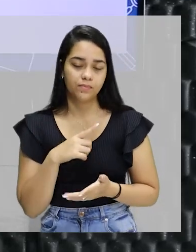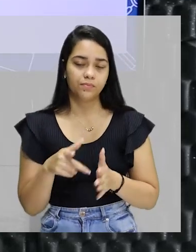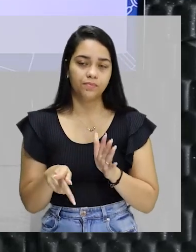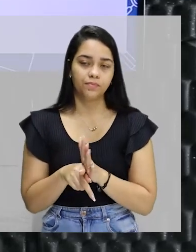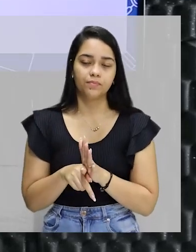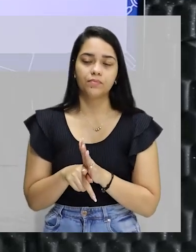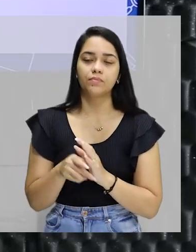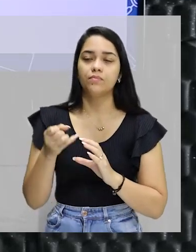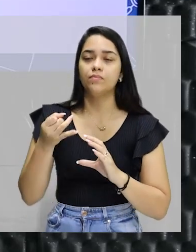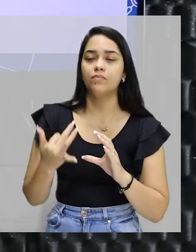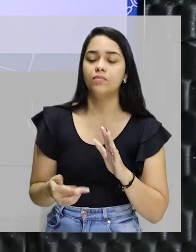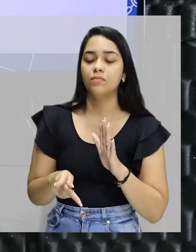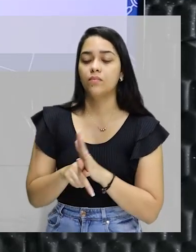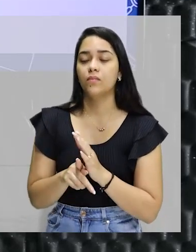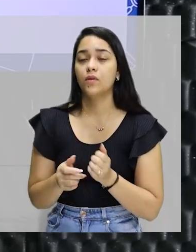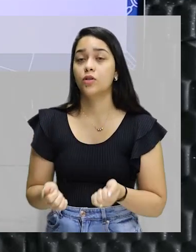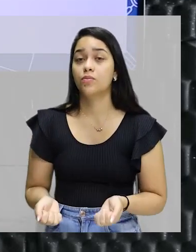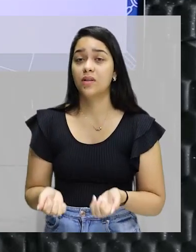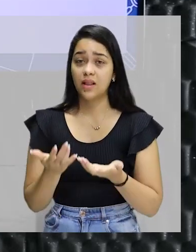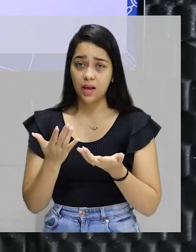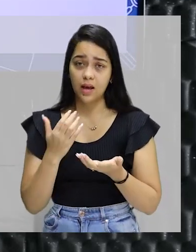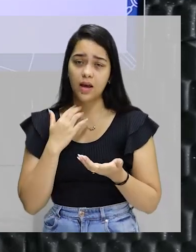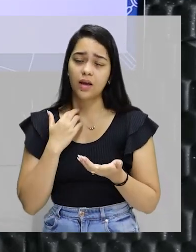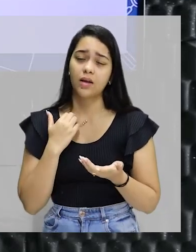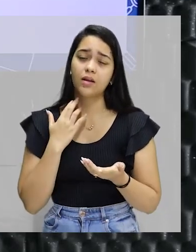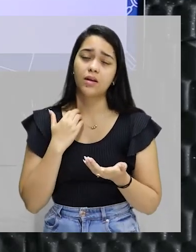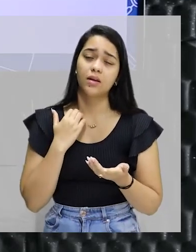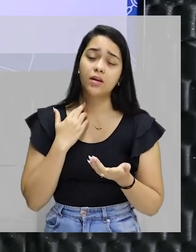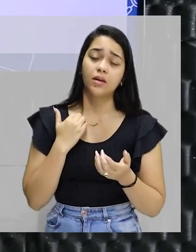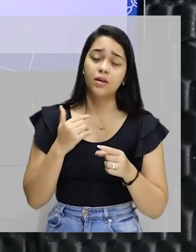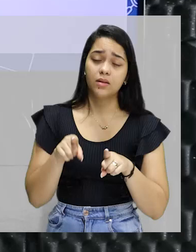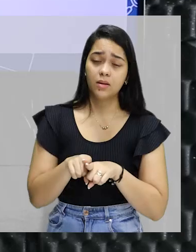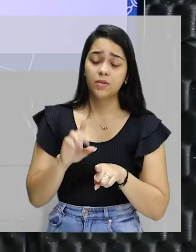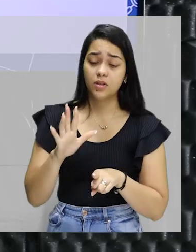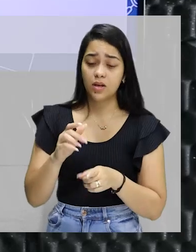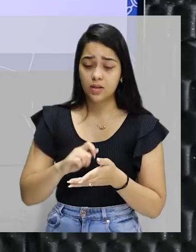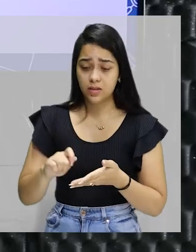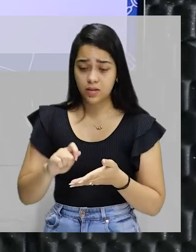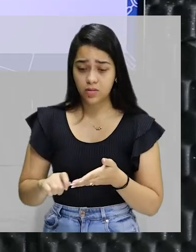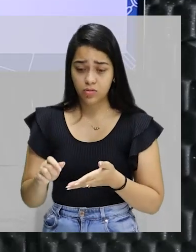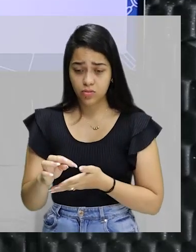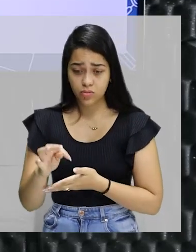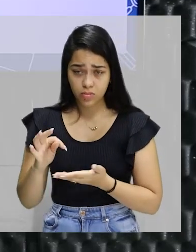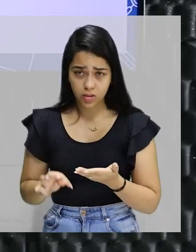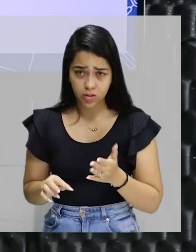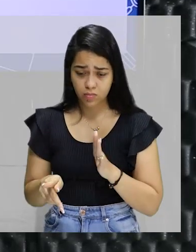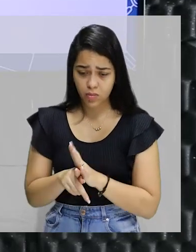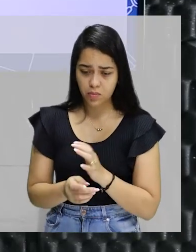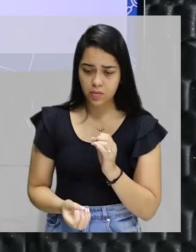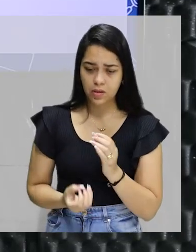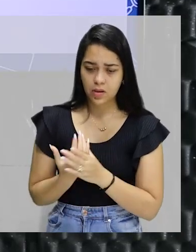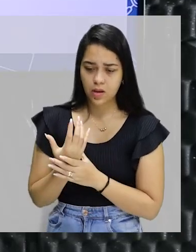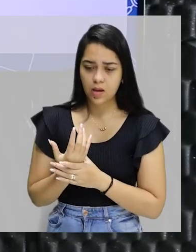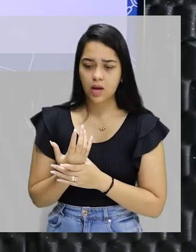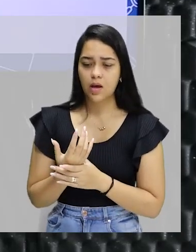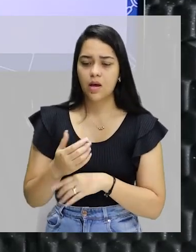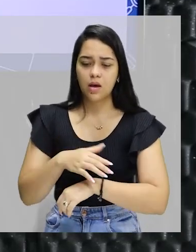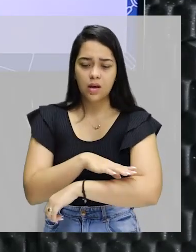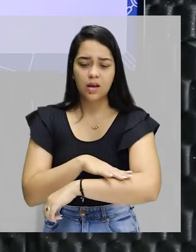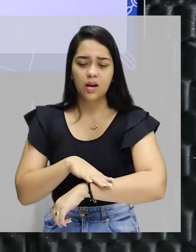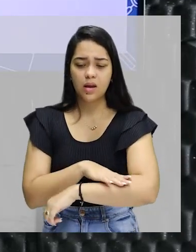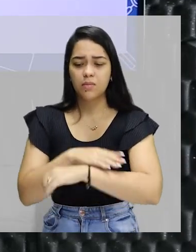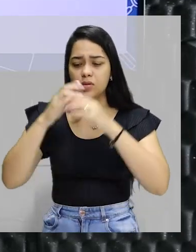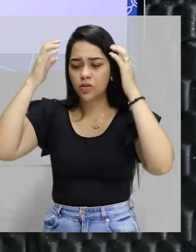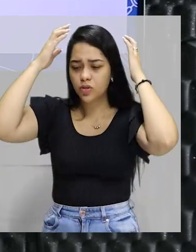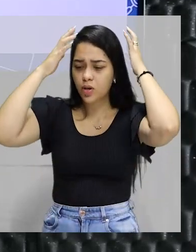esse caráter milagroso, esse elemento, e como está escrito aqui no texto, foram criados cremes, shampoos,